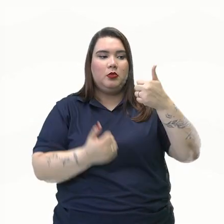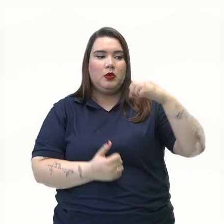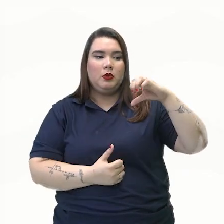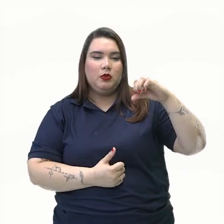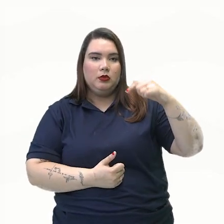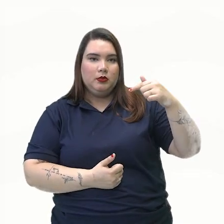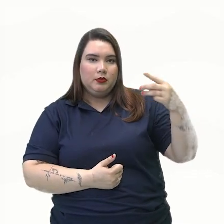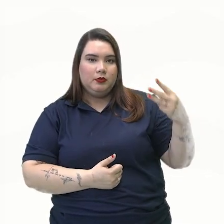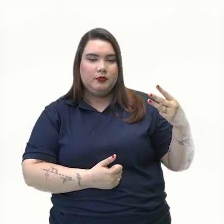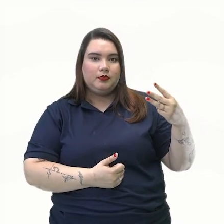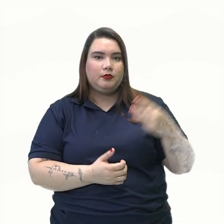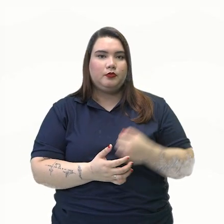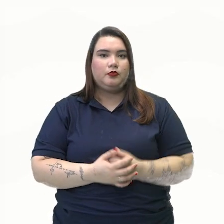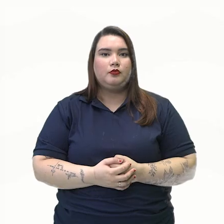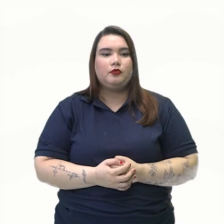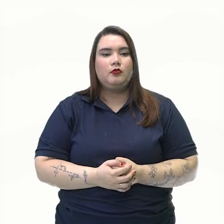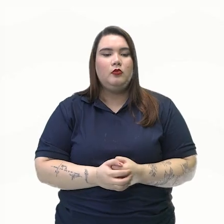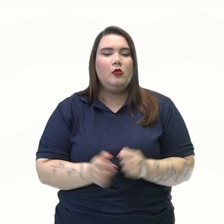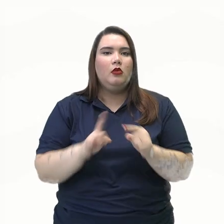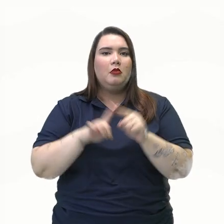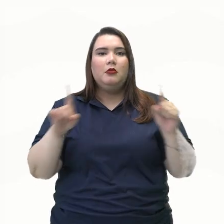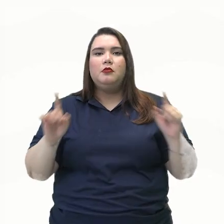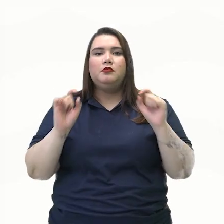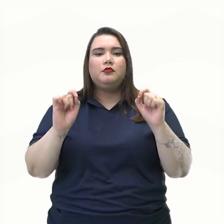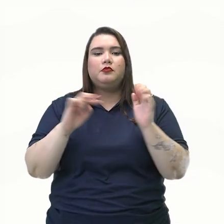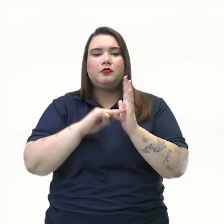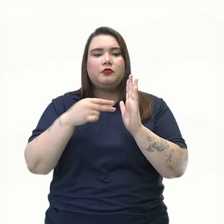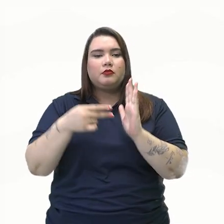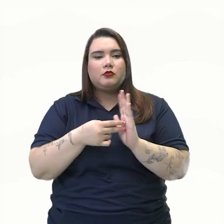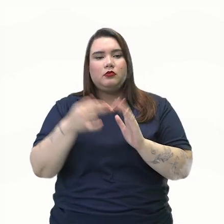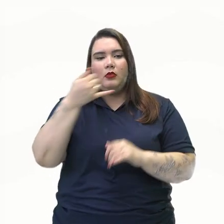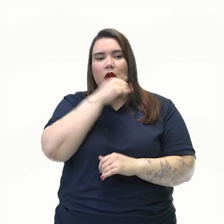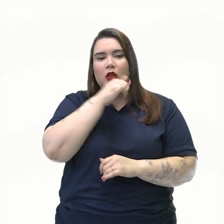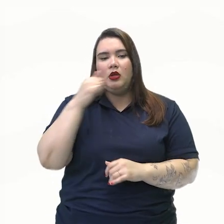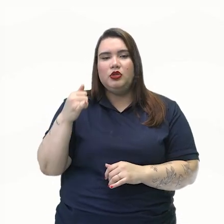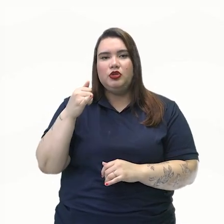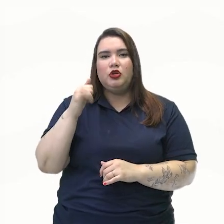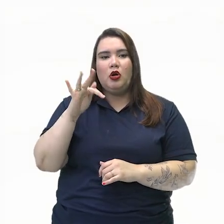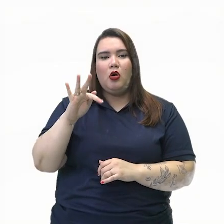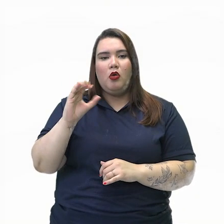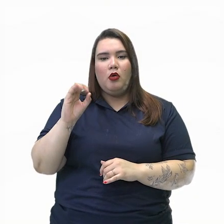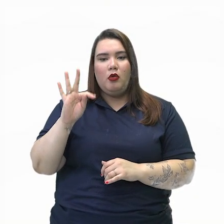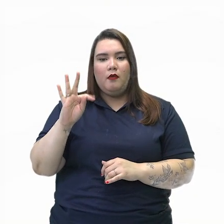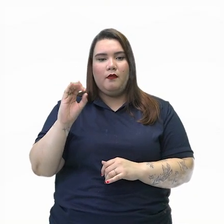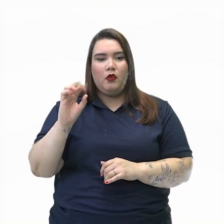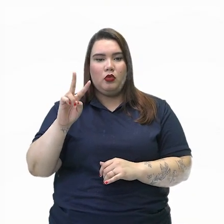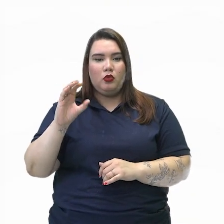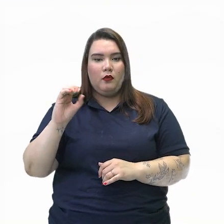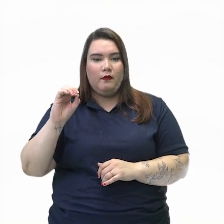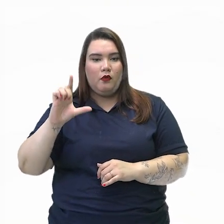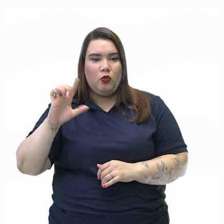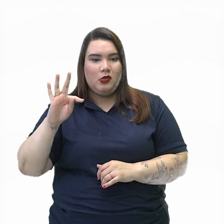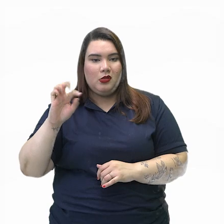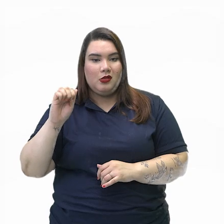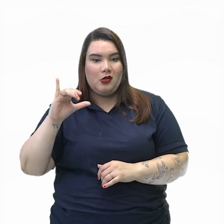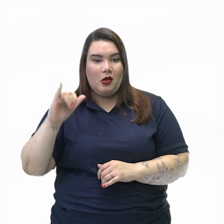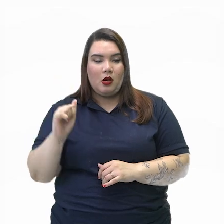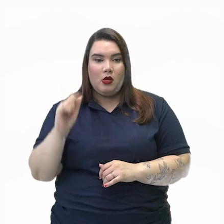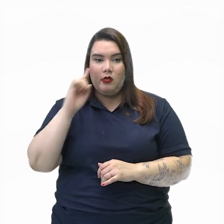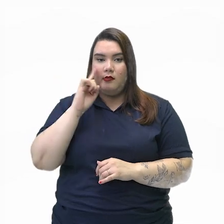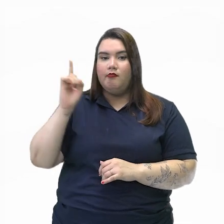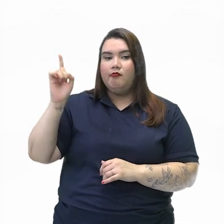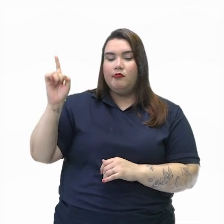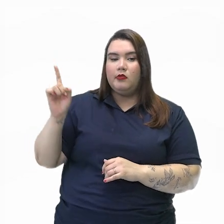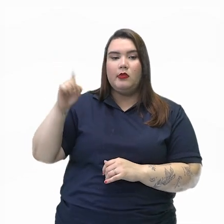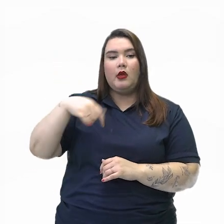em 1973. Mas o que é a energia fotovoltaica? A energia